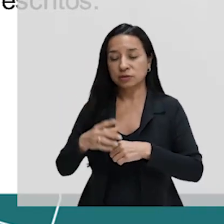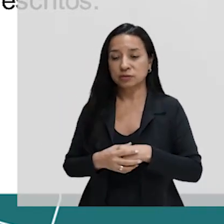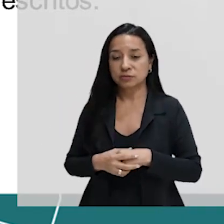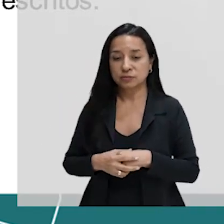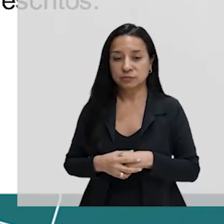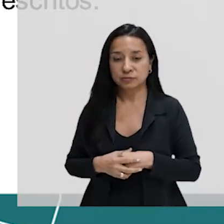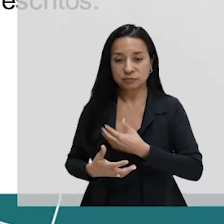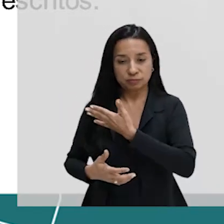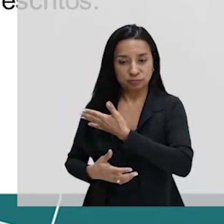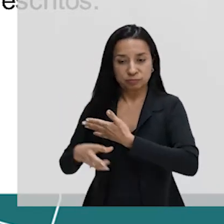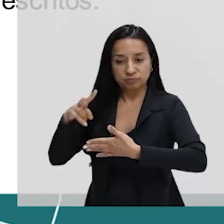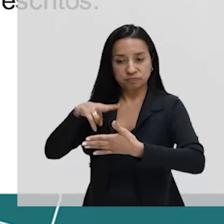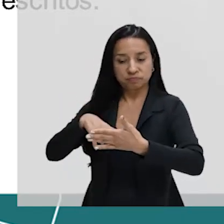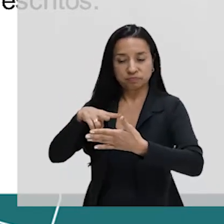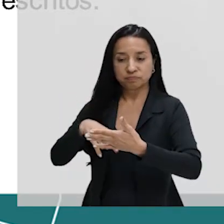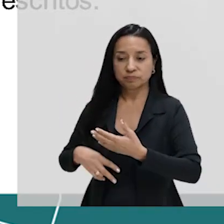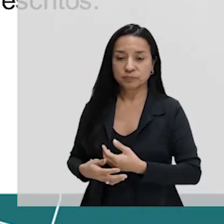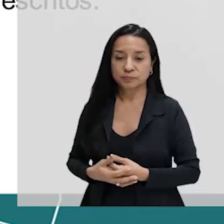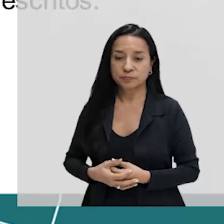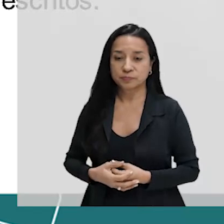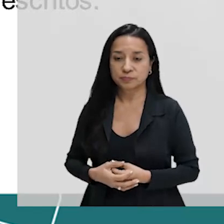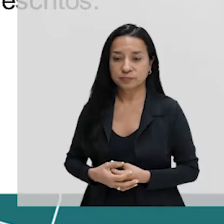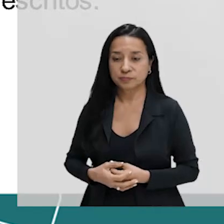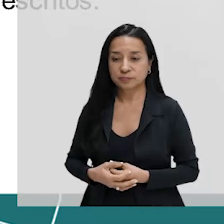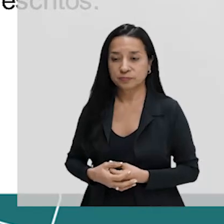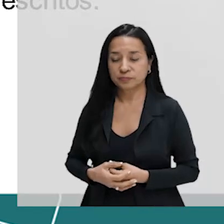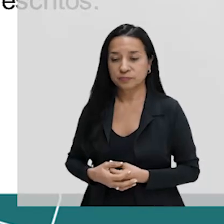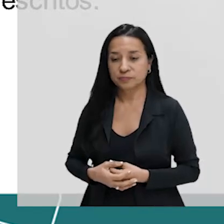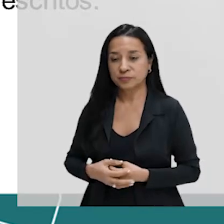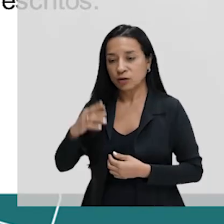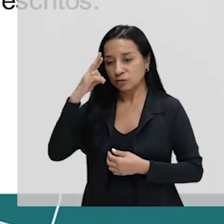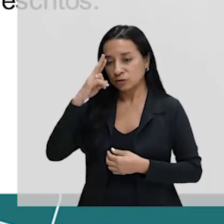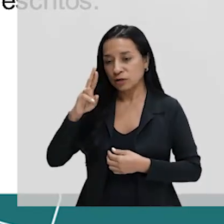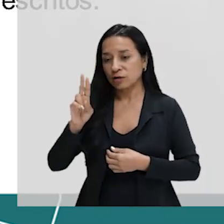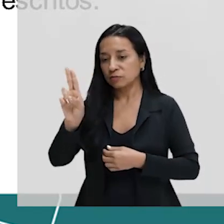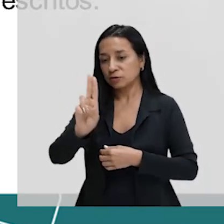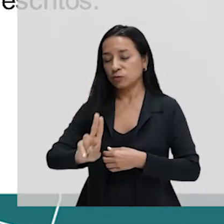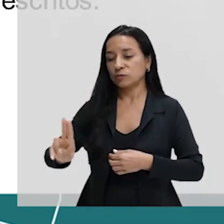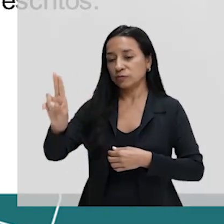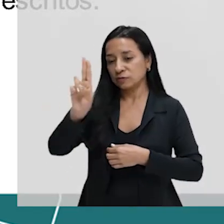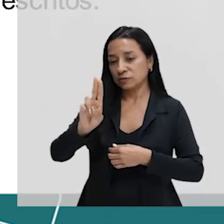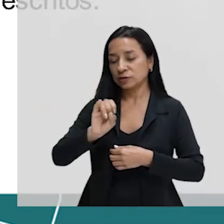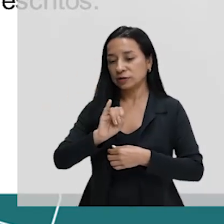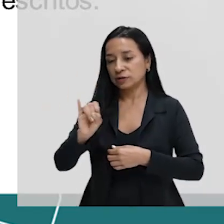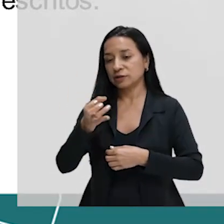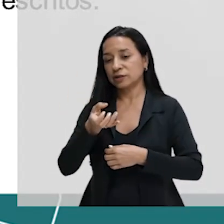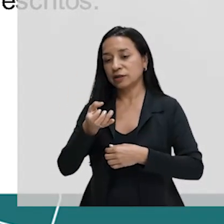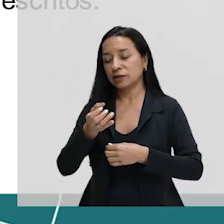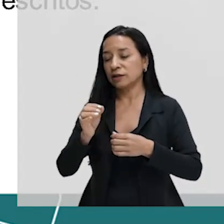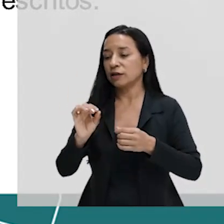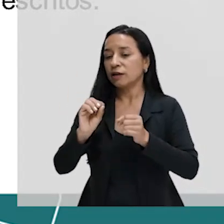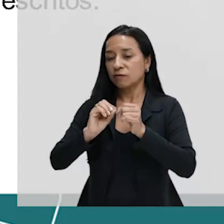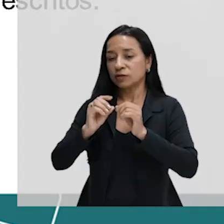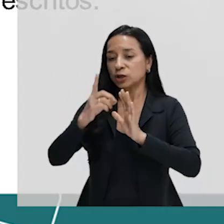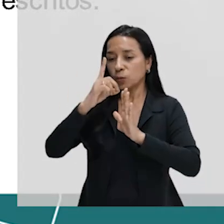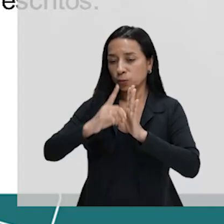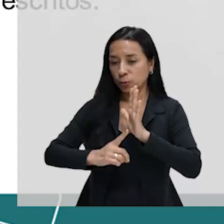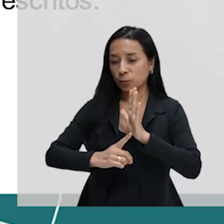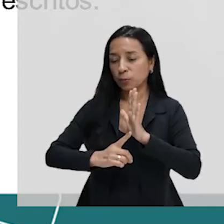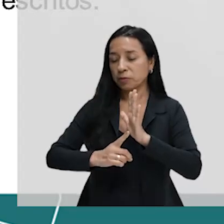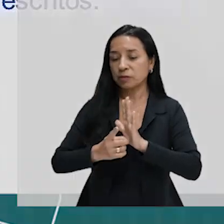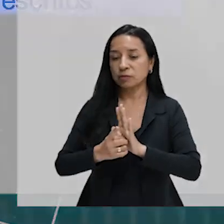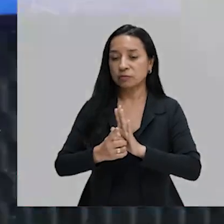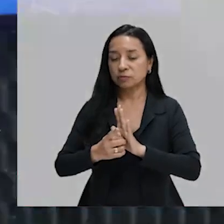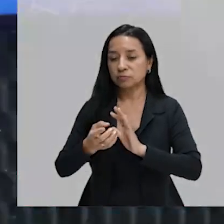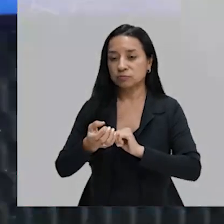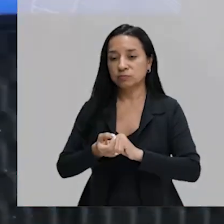Vossa Magnificência, usado para os reitores da universidade. Então, se você quer fazer um requerimento, uma declaração, alguma